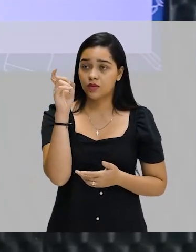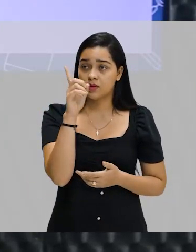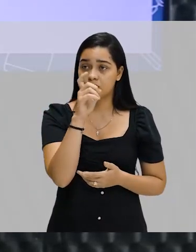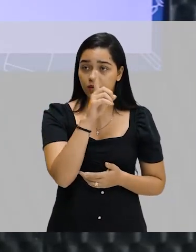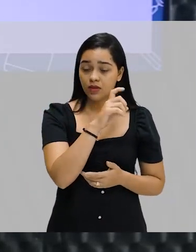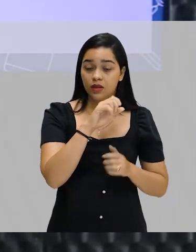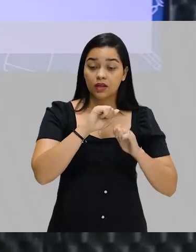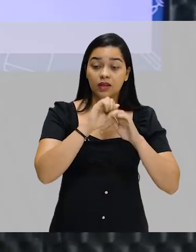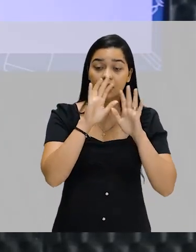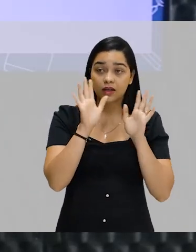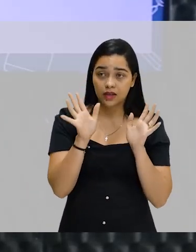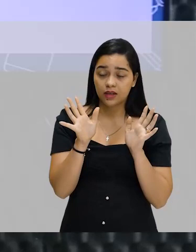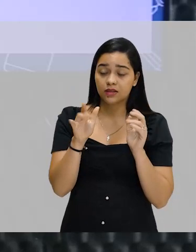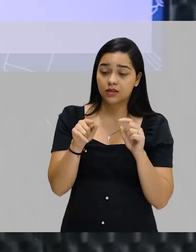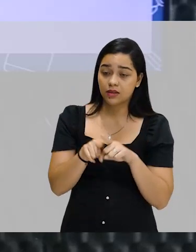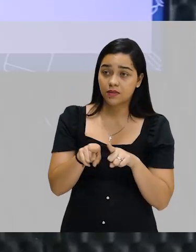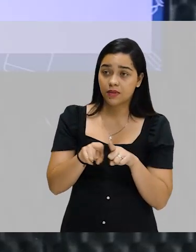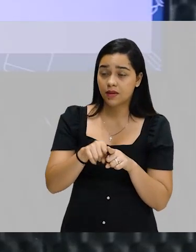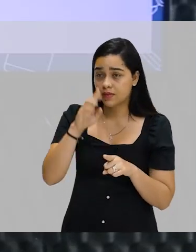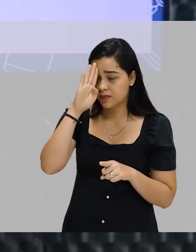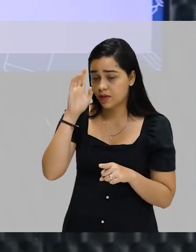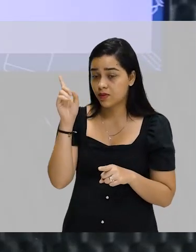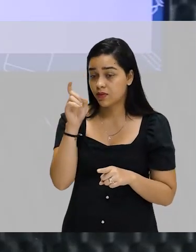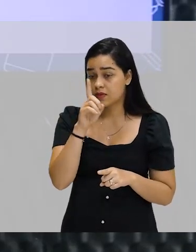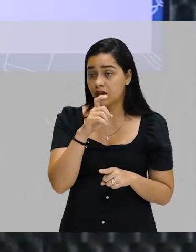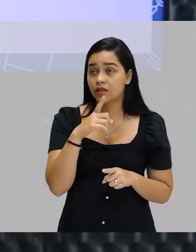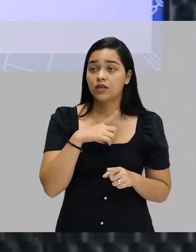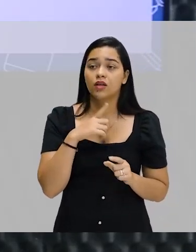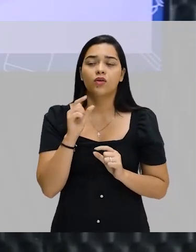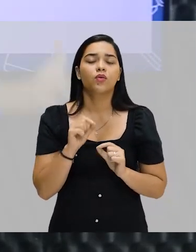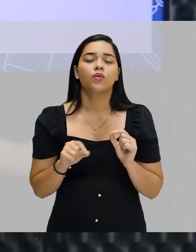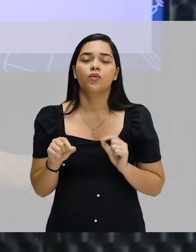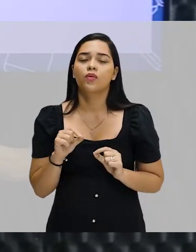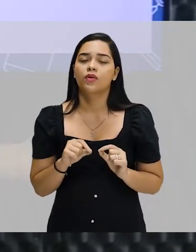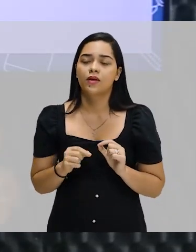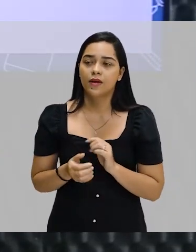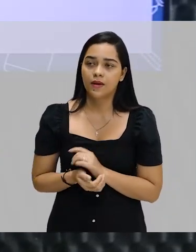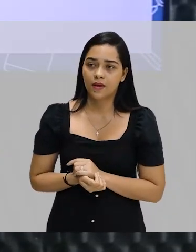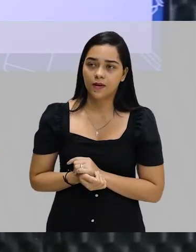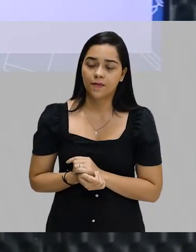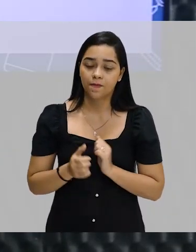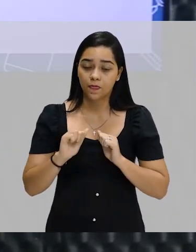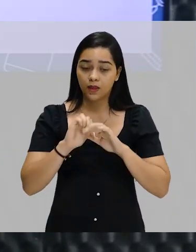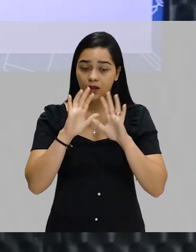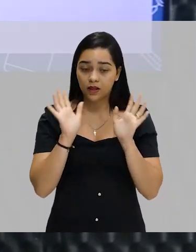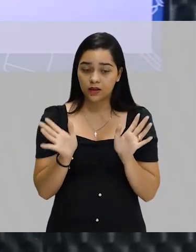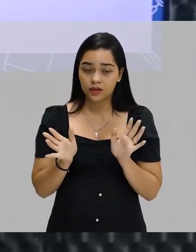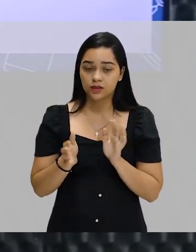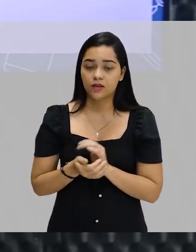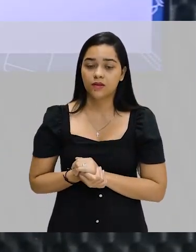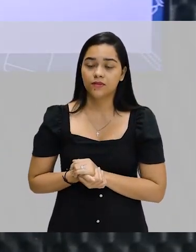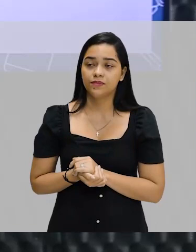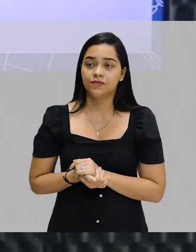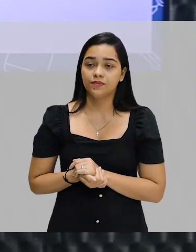com a clareza. A principal dificuldade, sobretudo, com a clareza, tá bom?